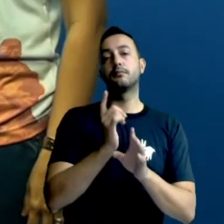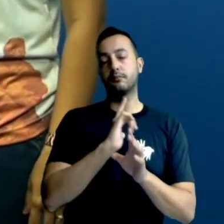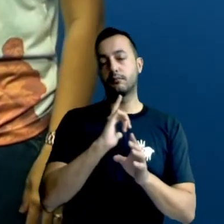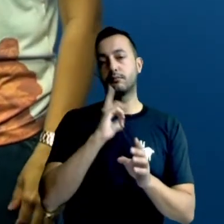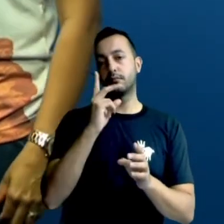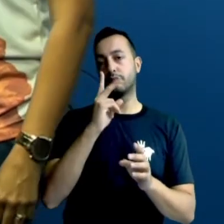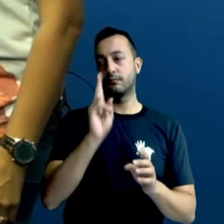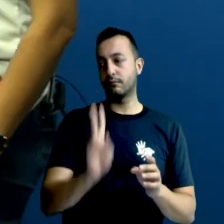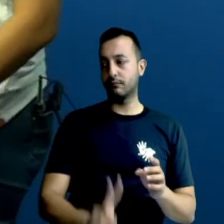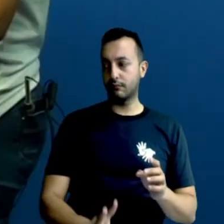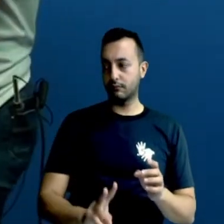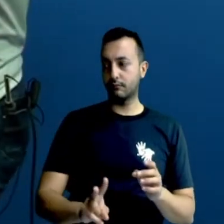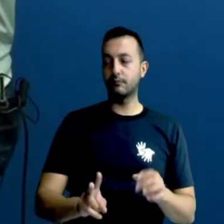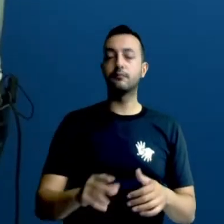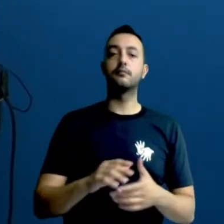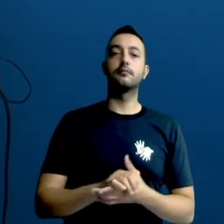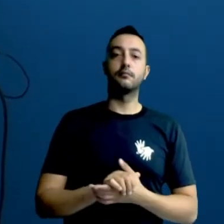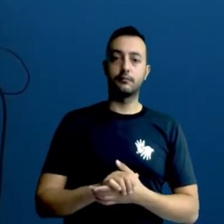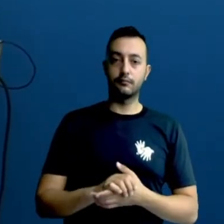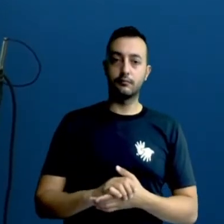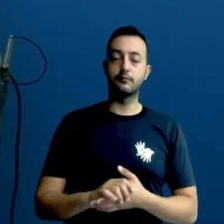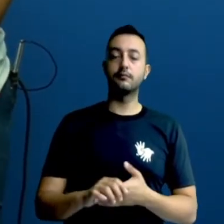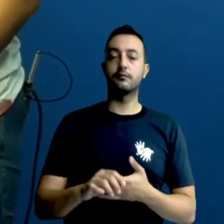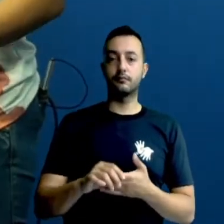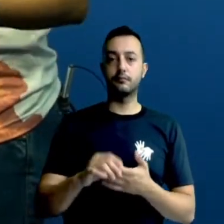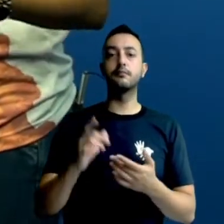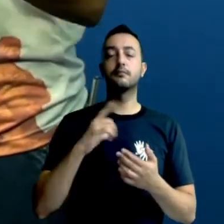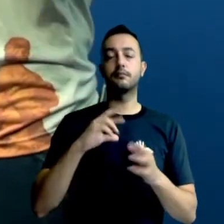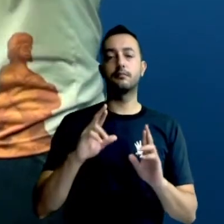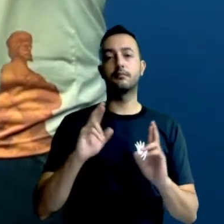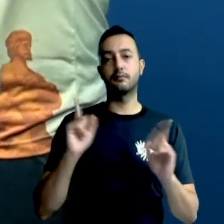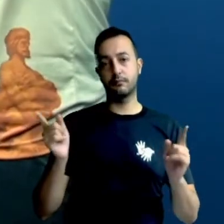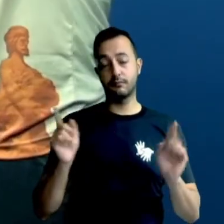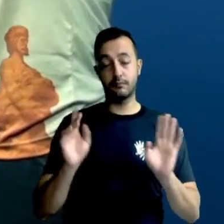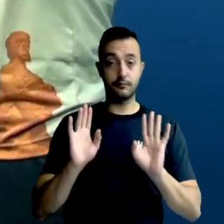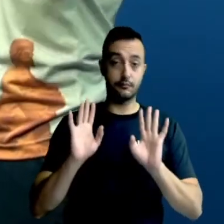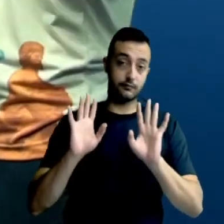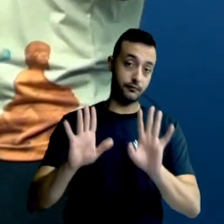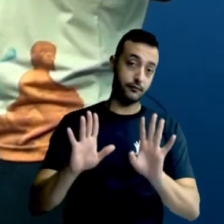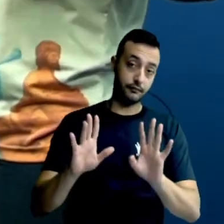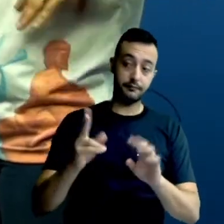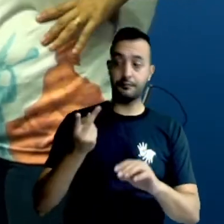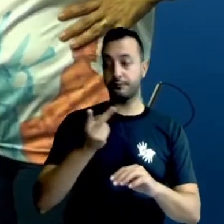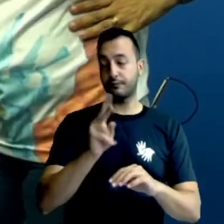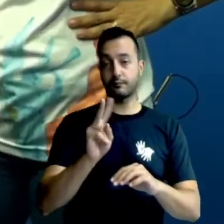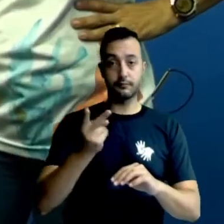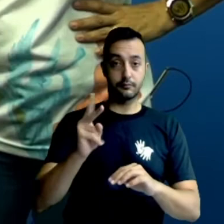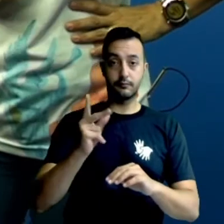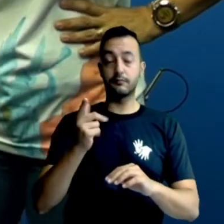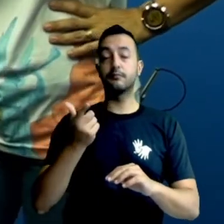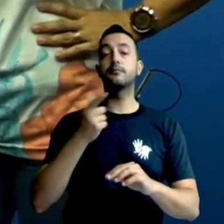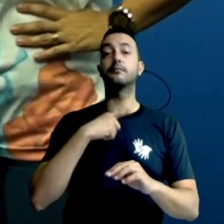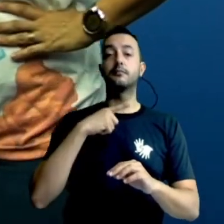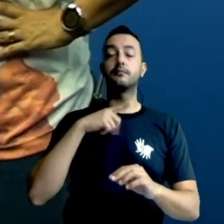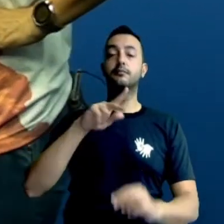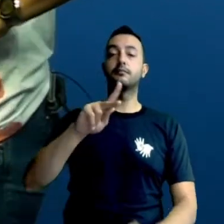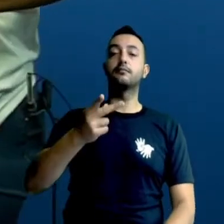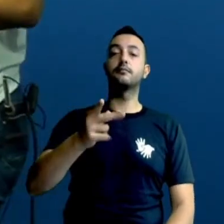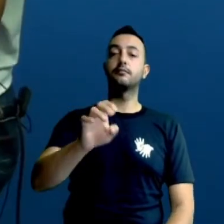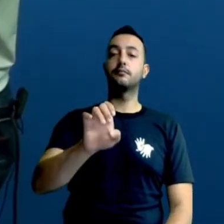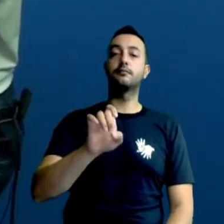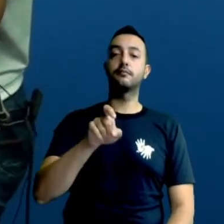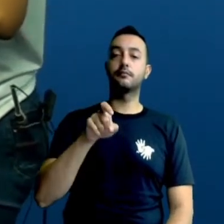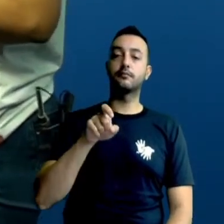polígono 2 vezes, tá? Daí é o formato diferente, mas nos dois casos nós temos